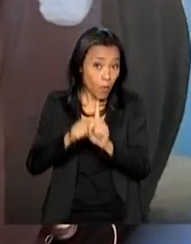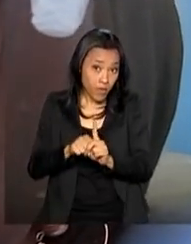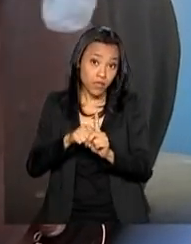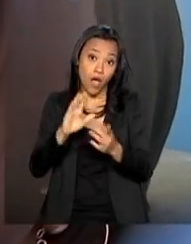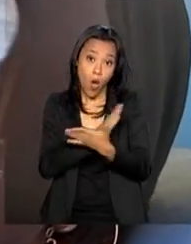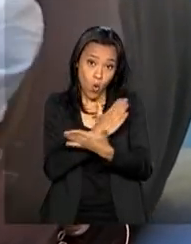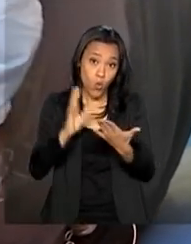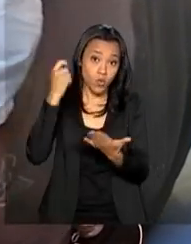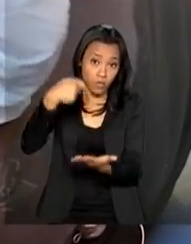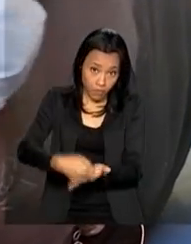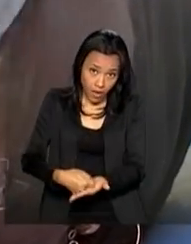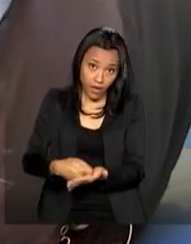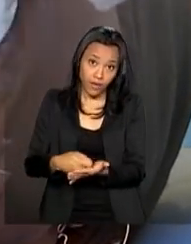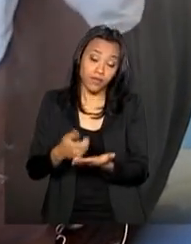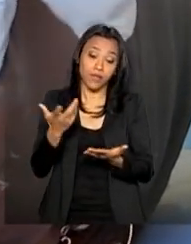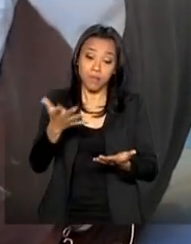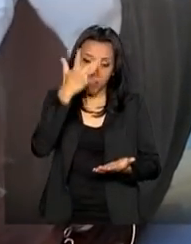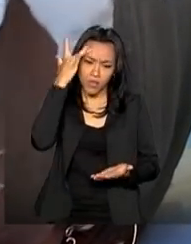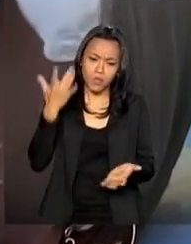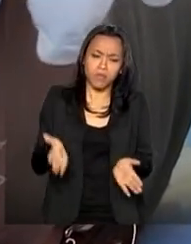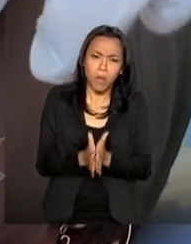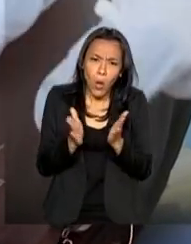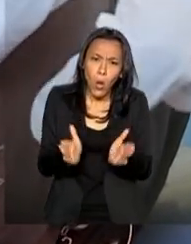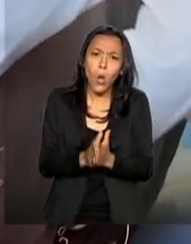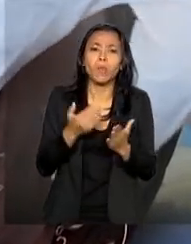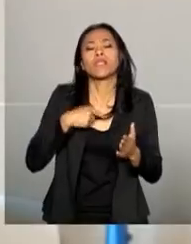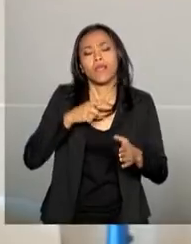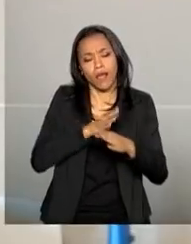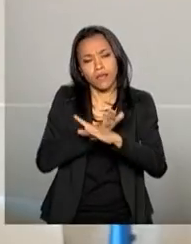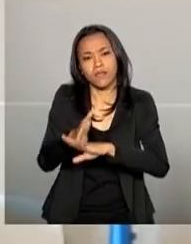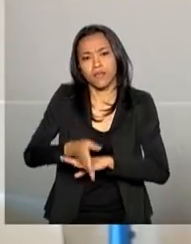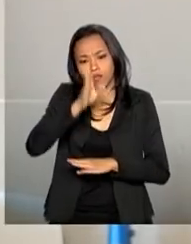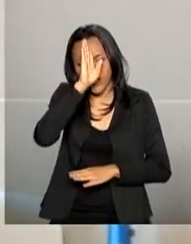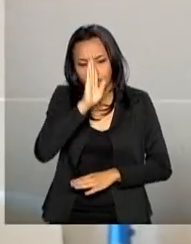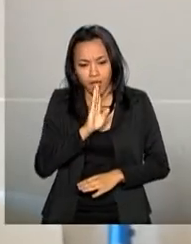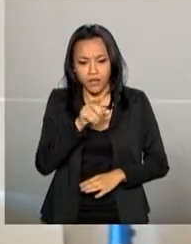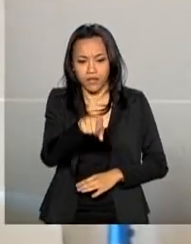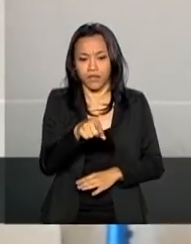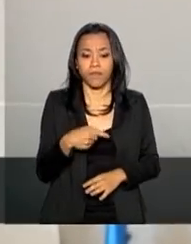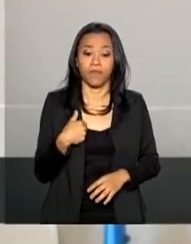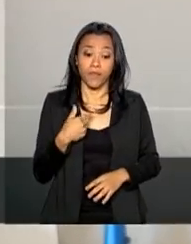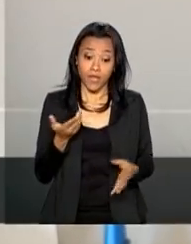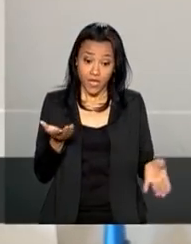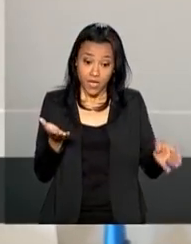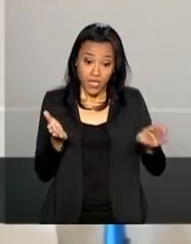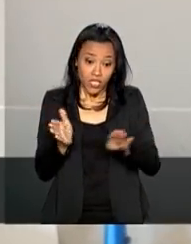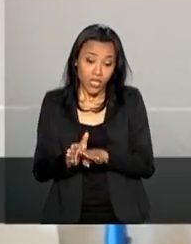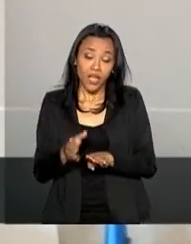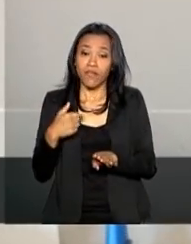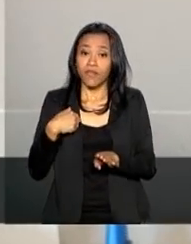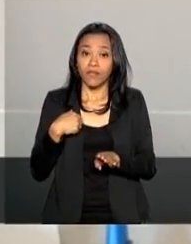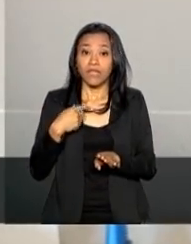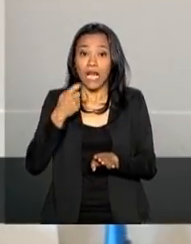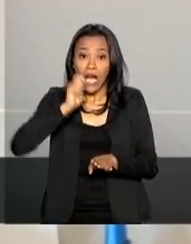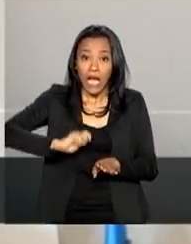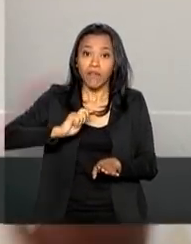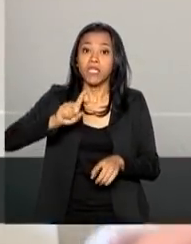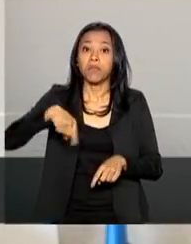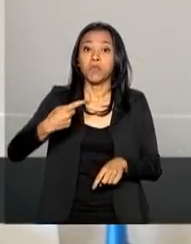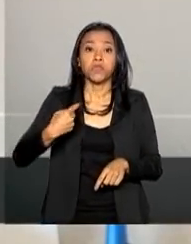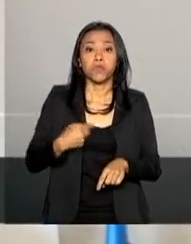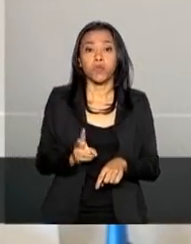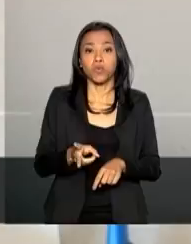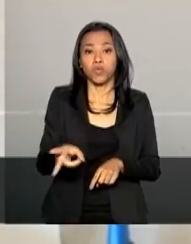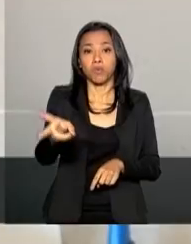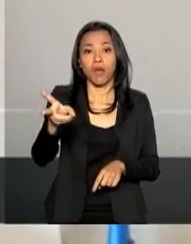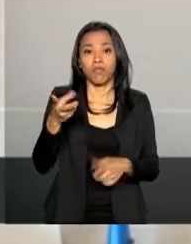pagas, mas pacientes de baixa renda têm acesso de graça. Só vinha cá fazer a extração, mas depois não tinha continuidade, porque não tem condições para